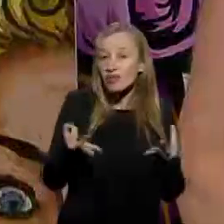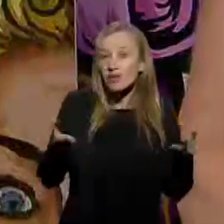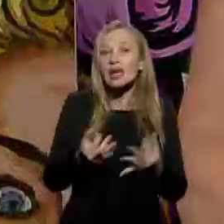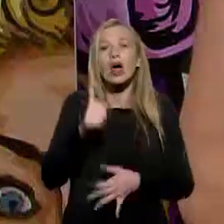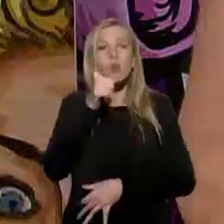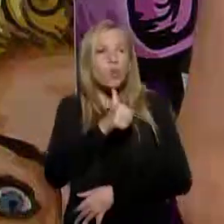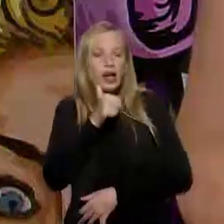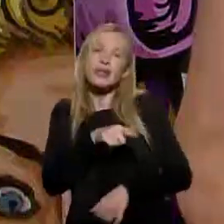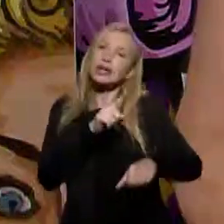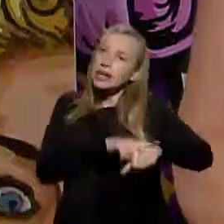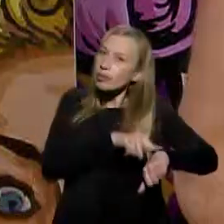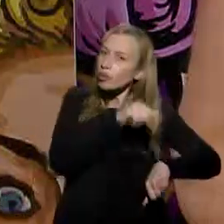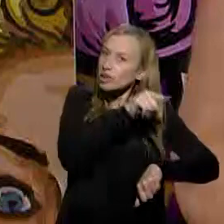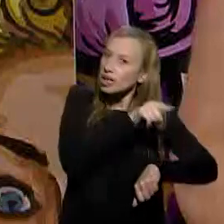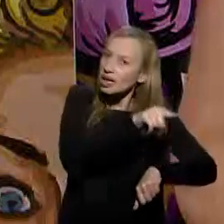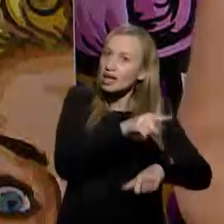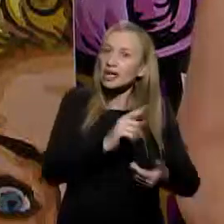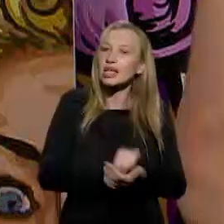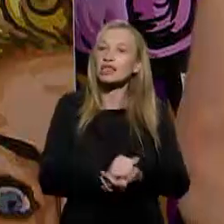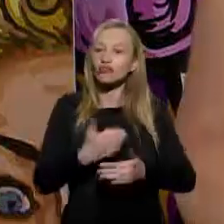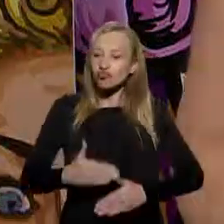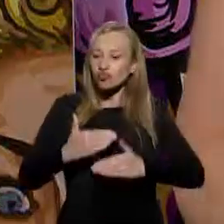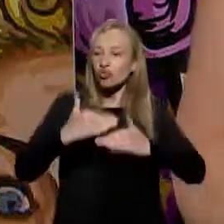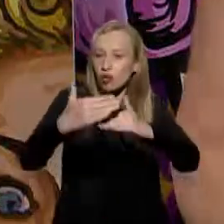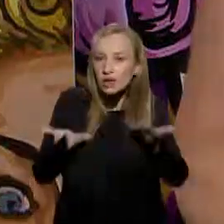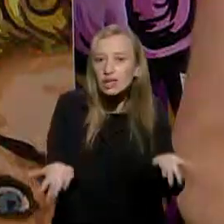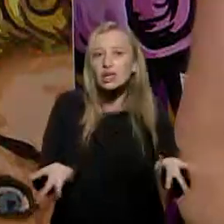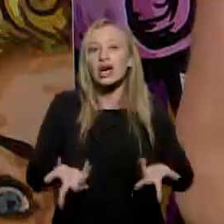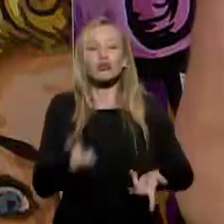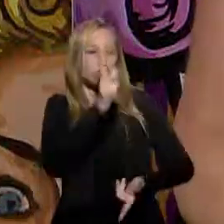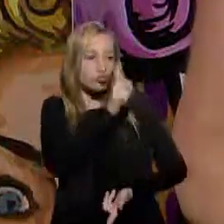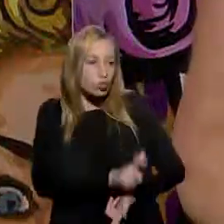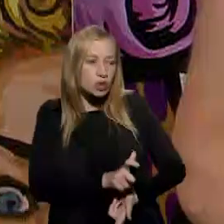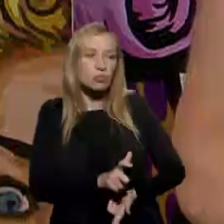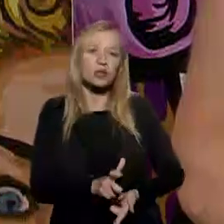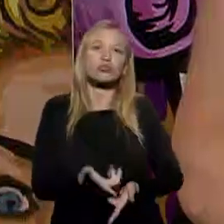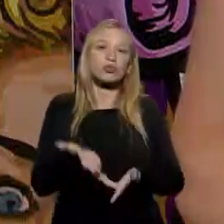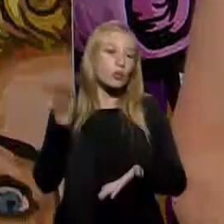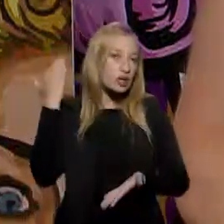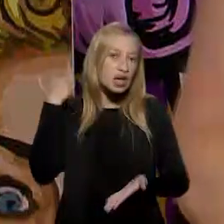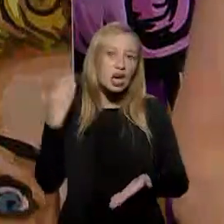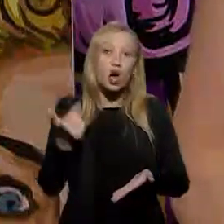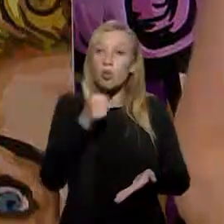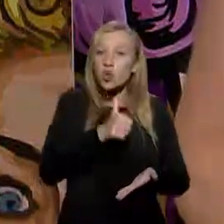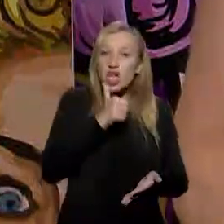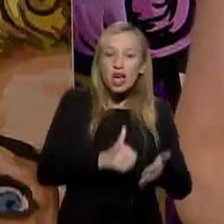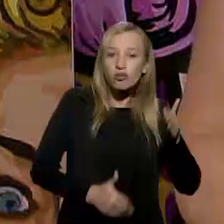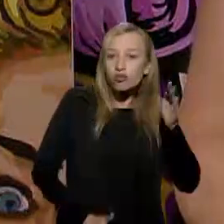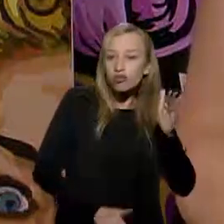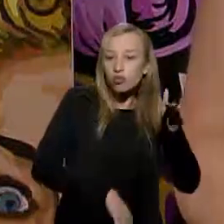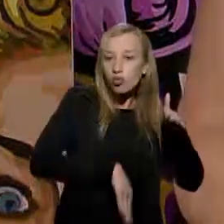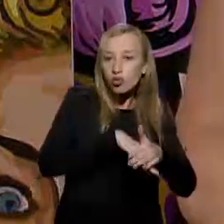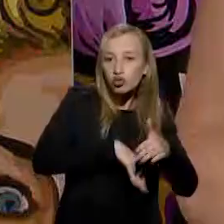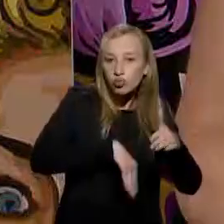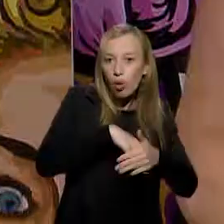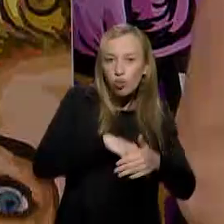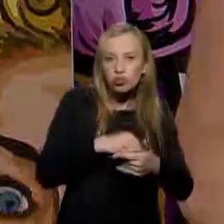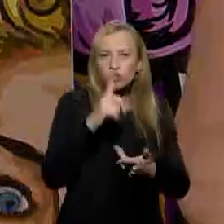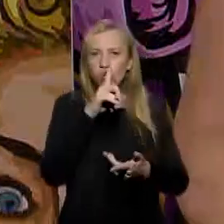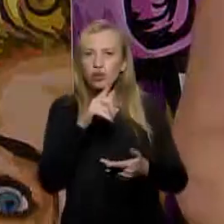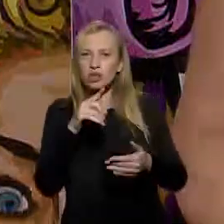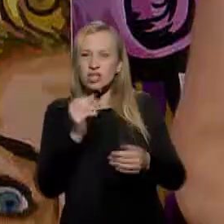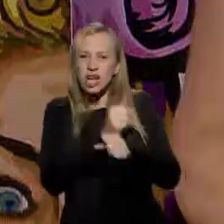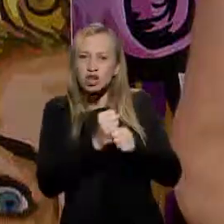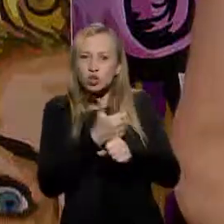seja era uma mulher naquele momento é extremamente avançada os comportamentos da época ou jogando futebol nos anos 10